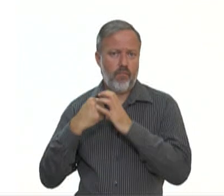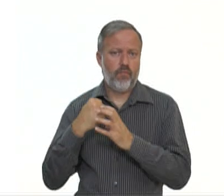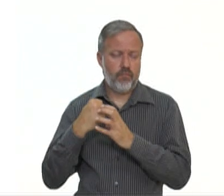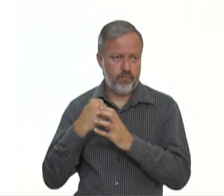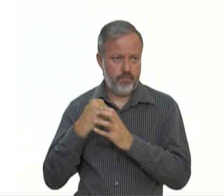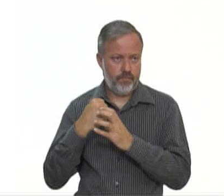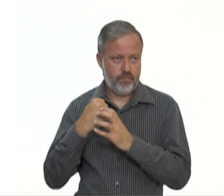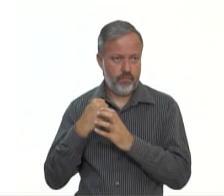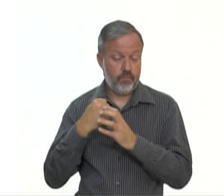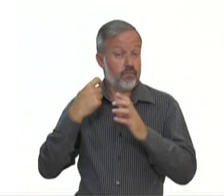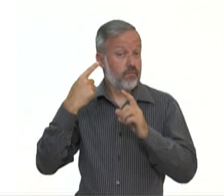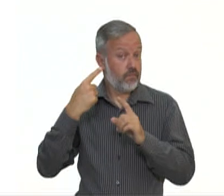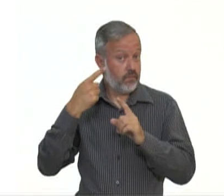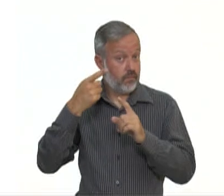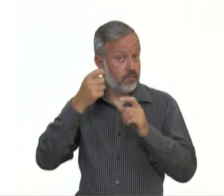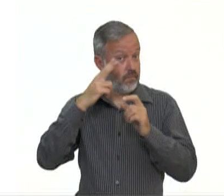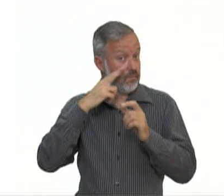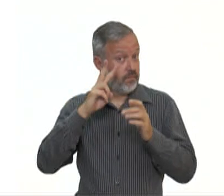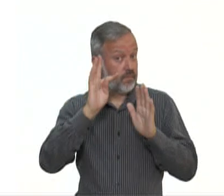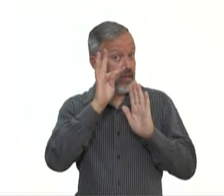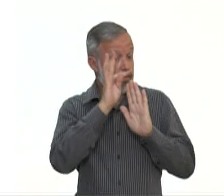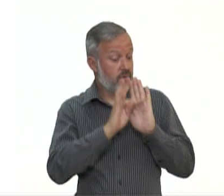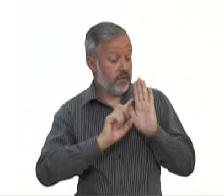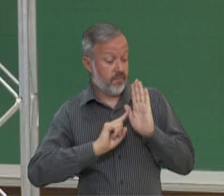porquê que fala